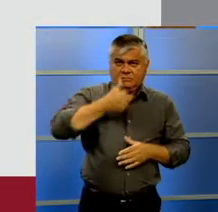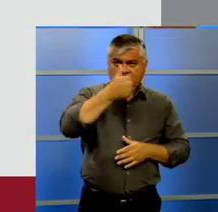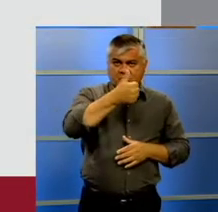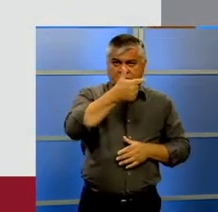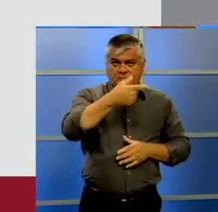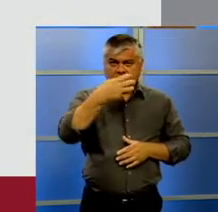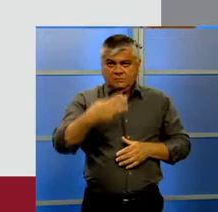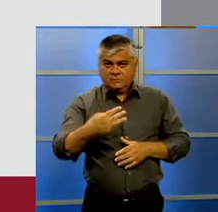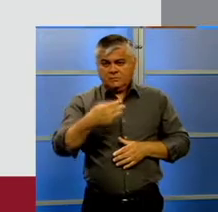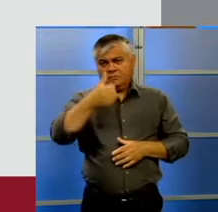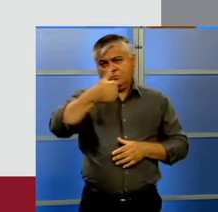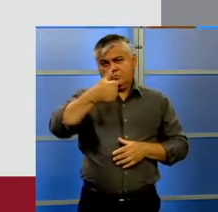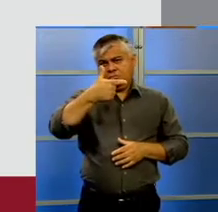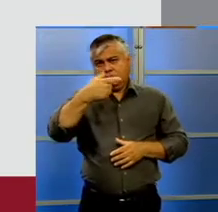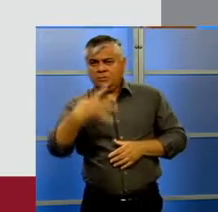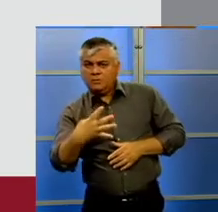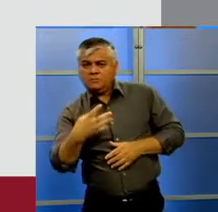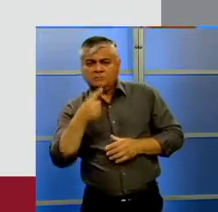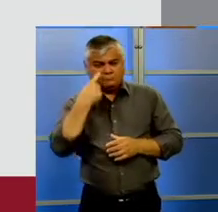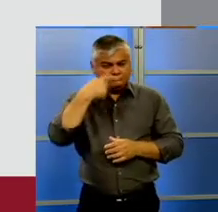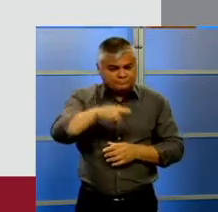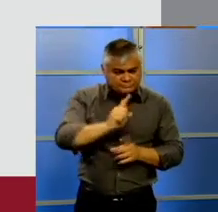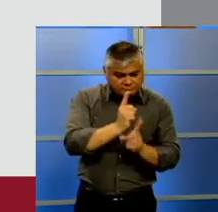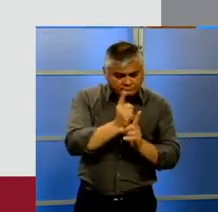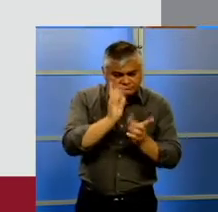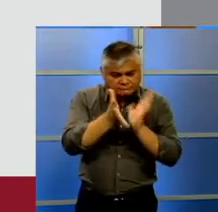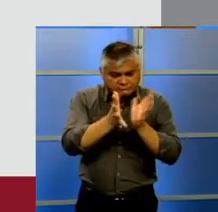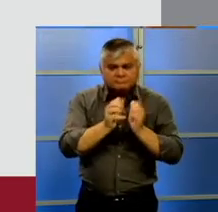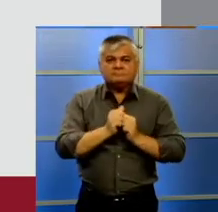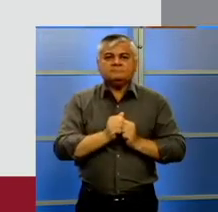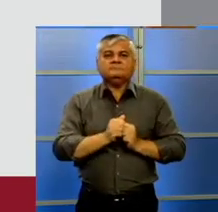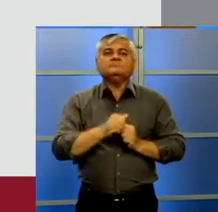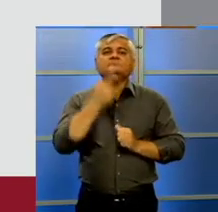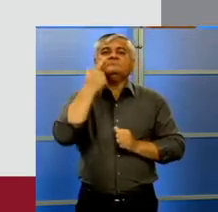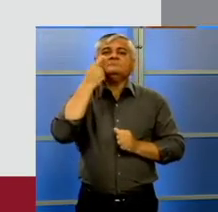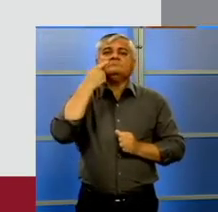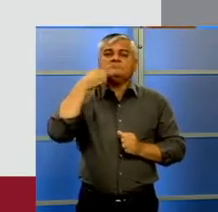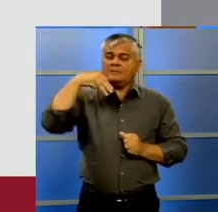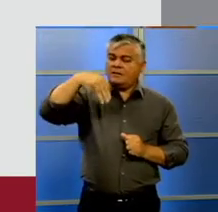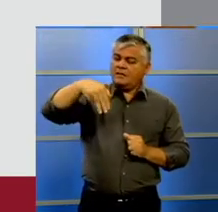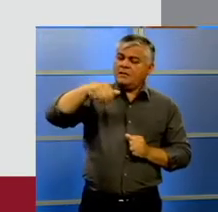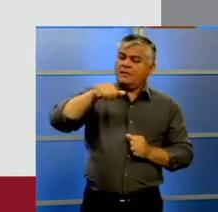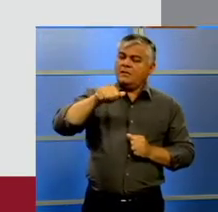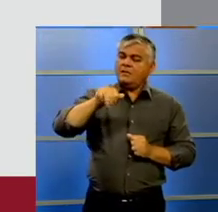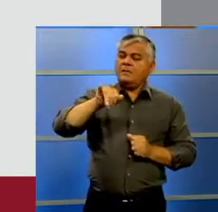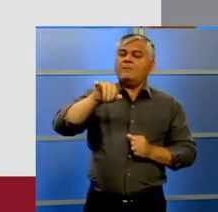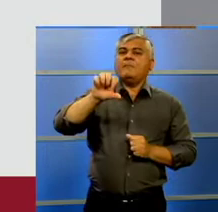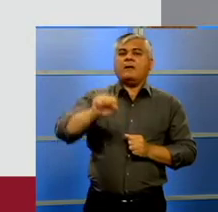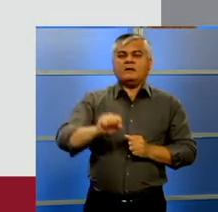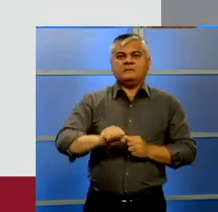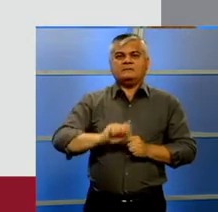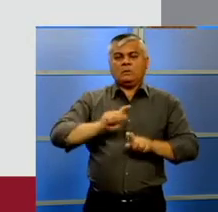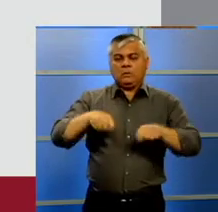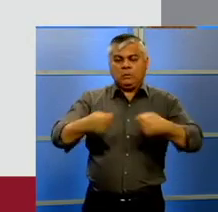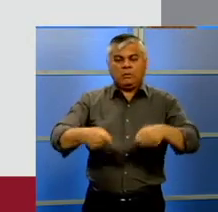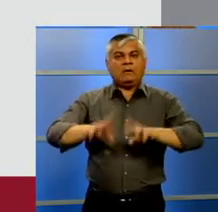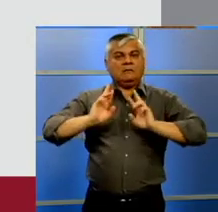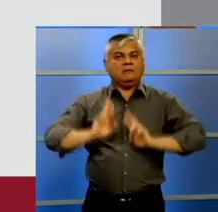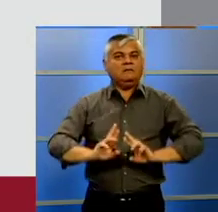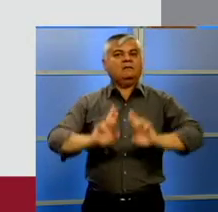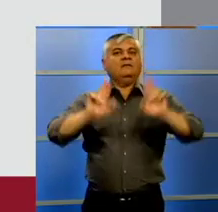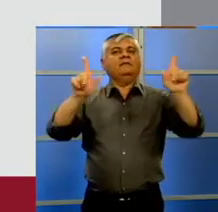do seu material. Você encontra alguns sinais. A palavra mais pode ser sinalizada de diferentes formas, se os